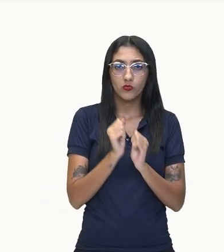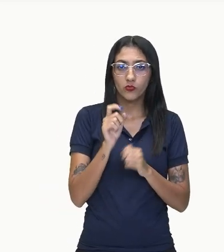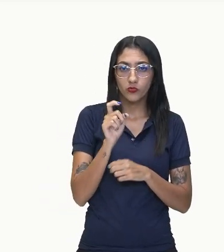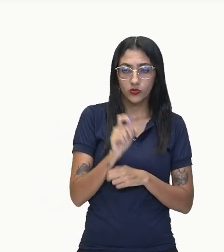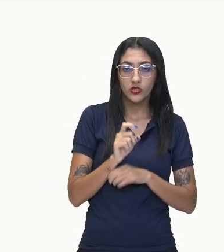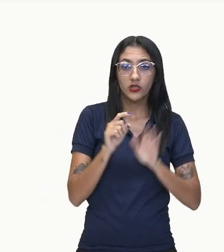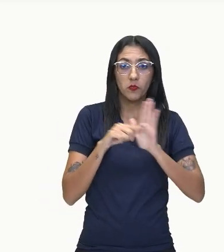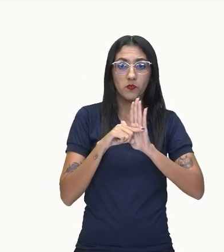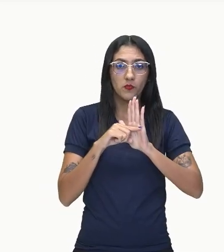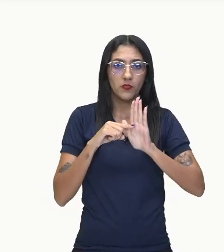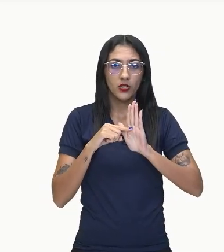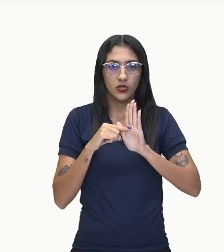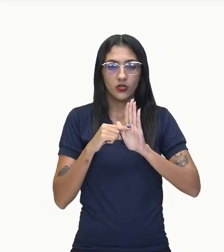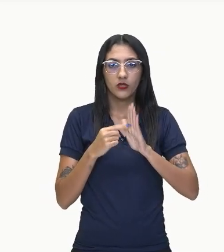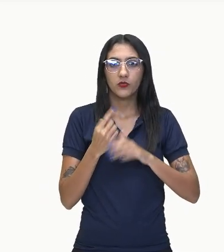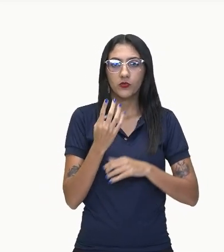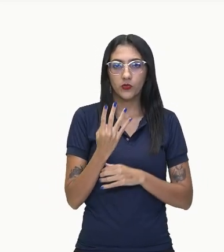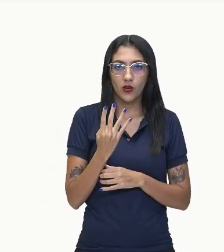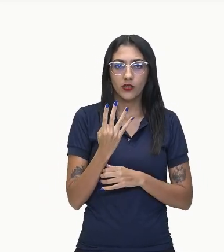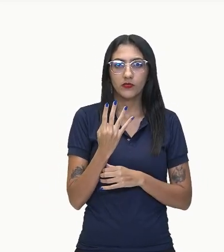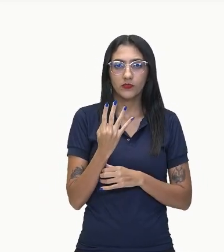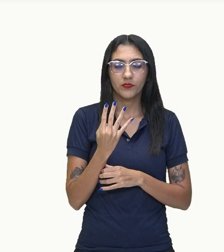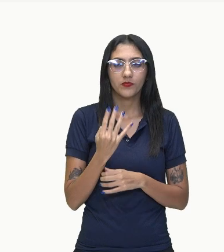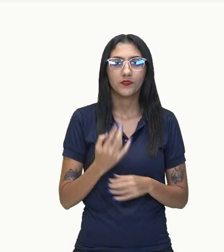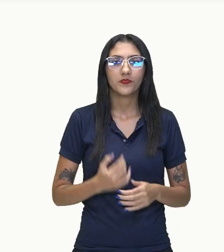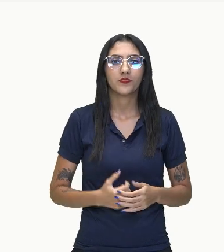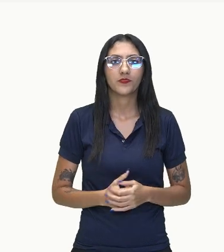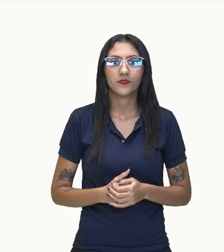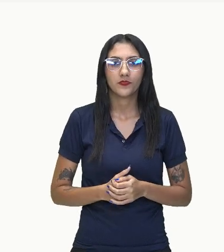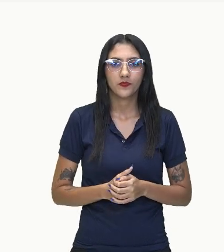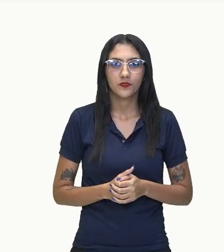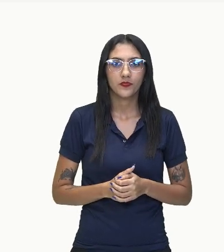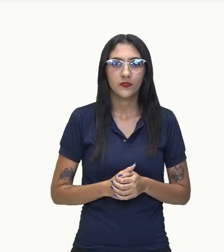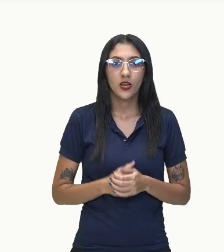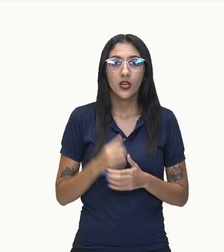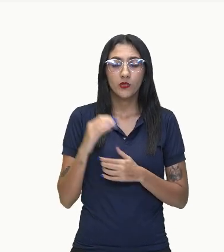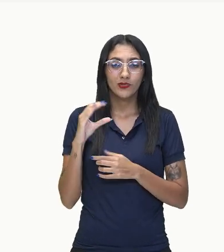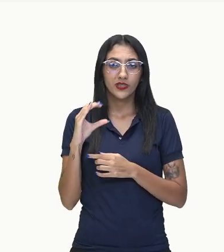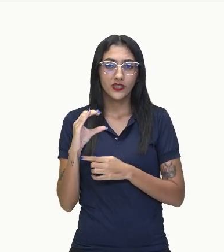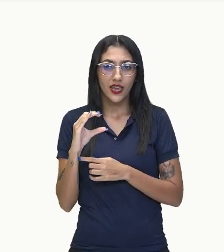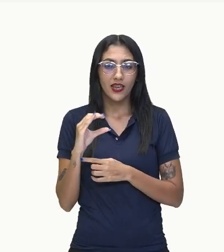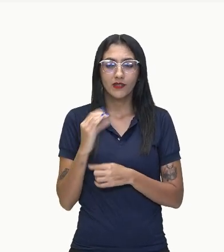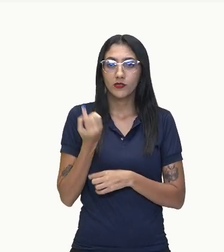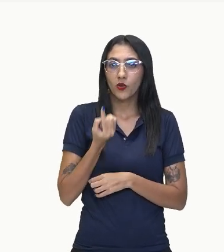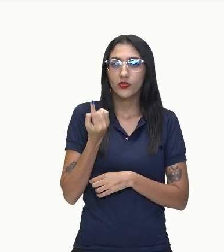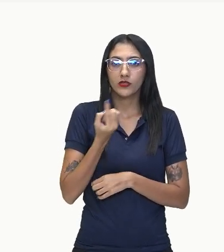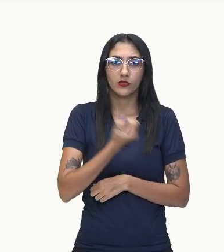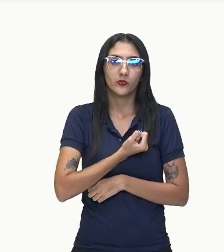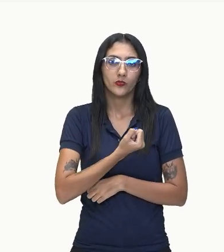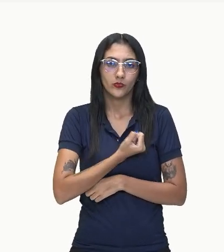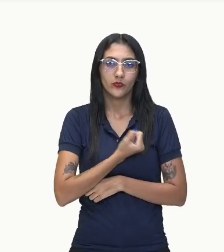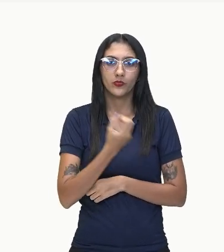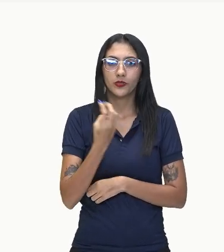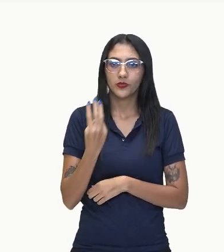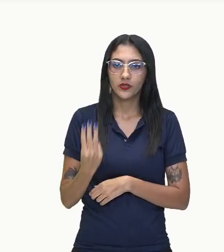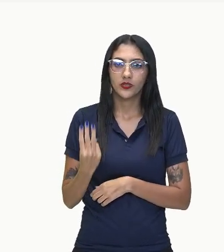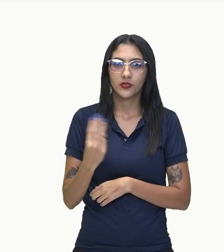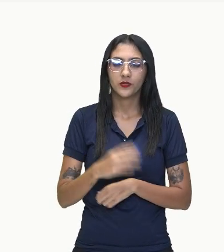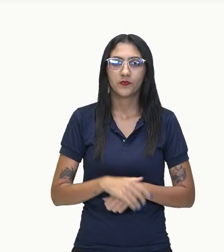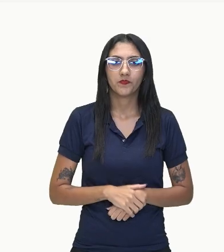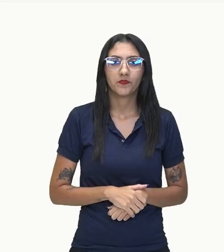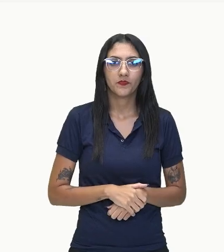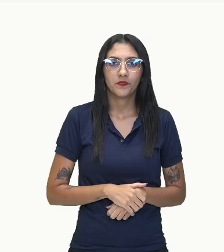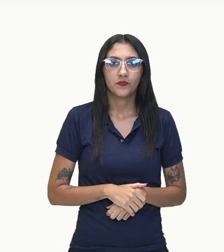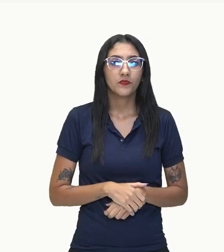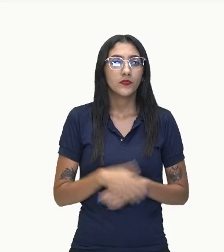menos 4, atenção para o sinal. E o c é o termo independente, é o 3. Então, para calcular o delta,